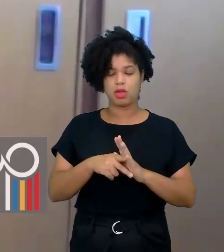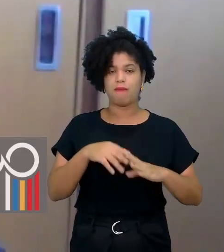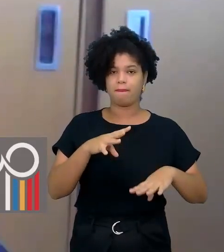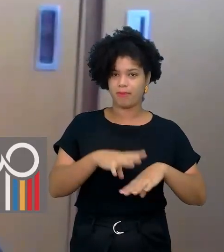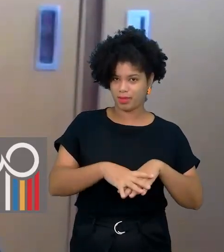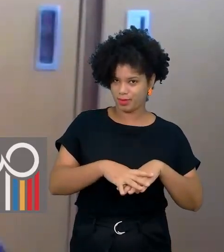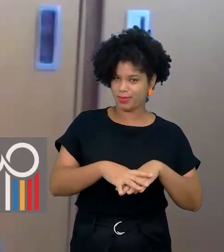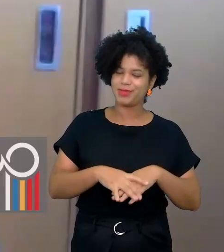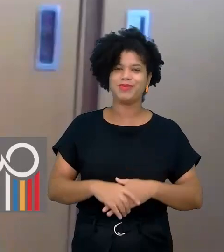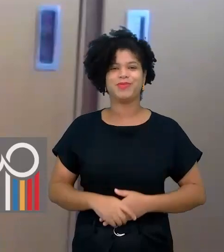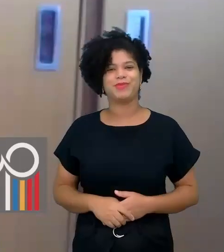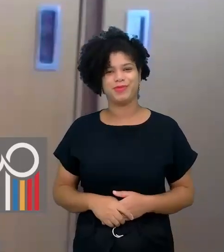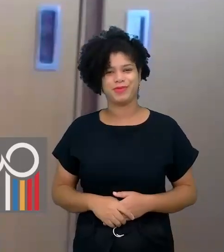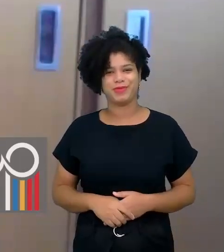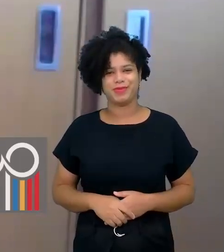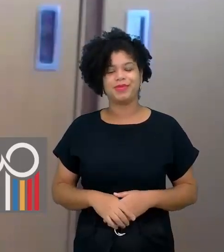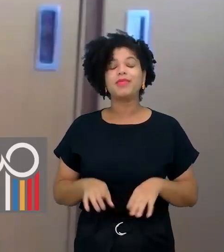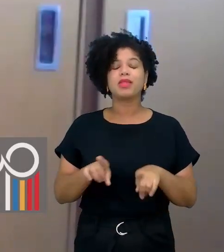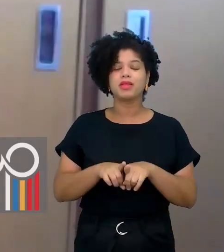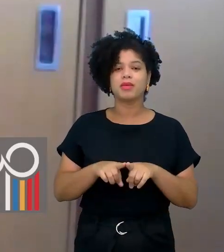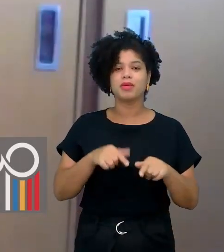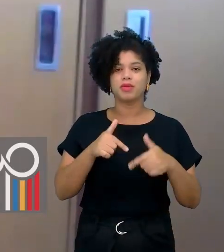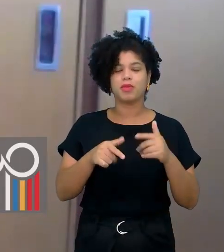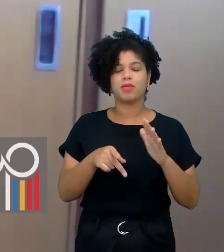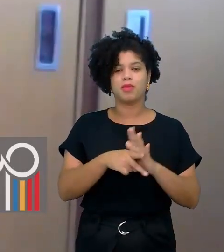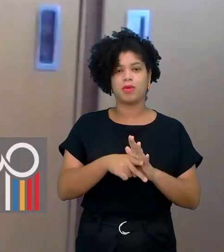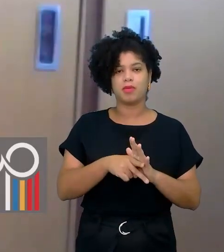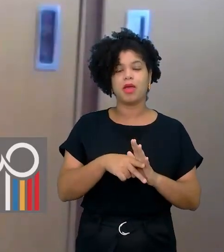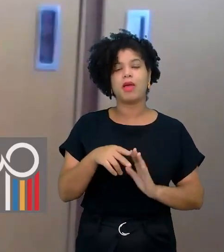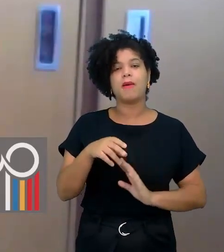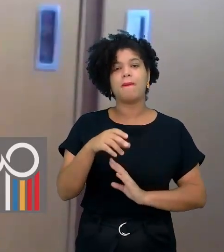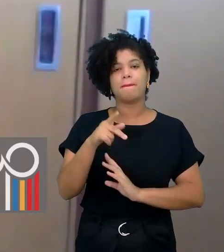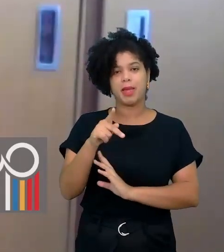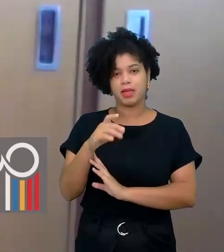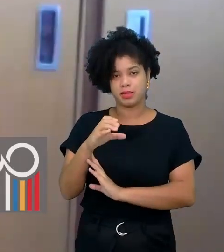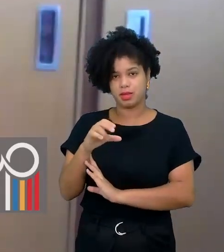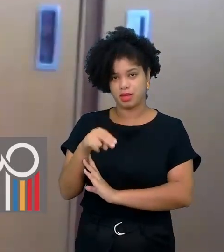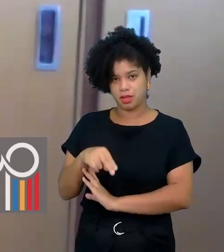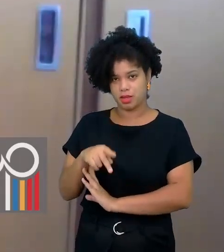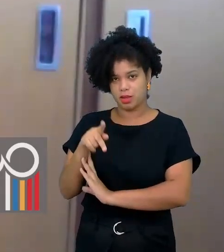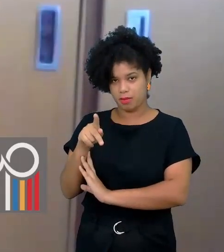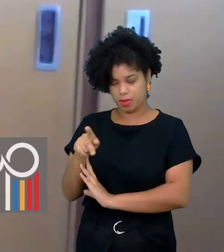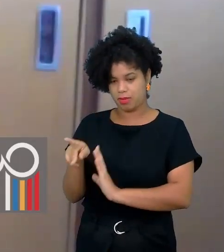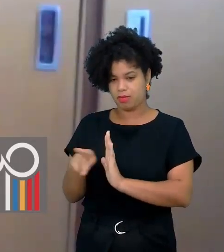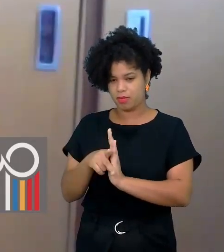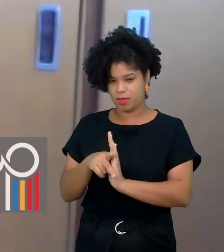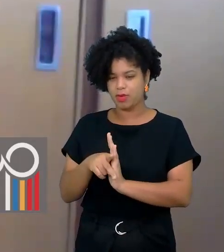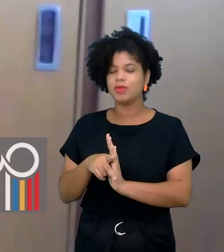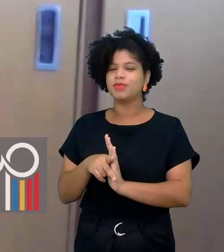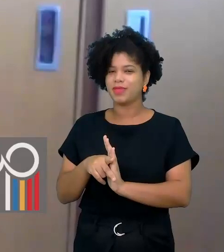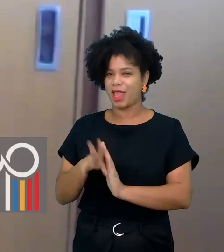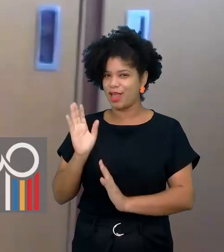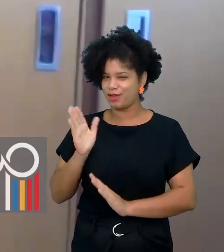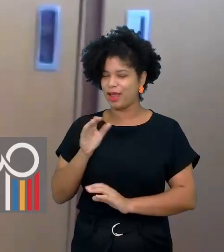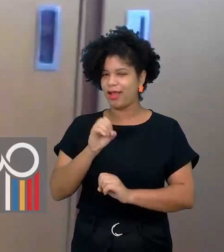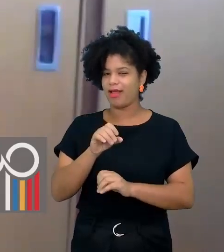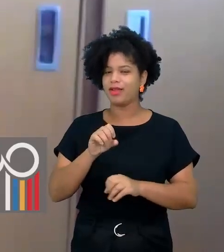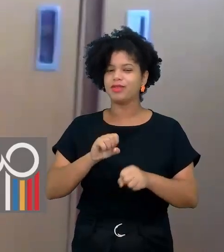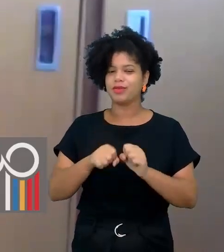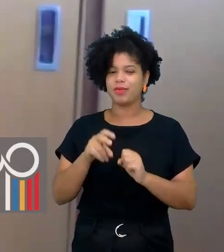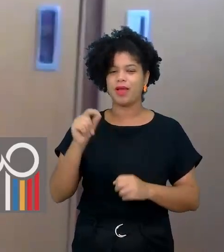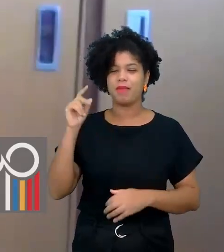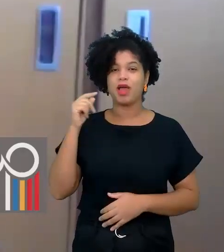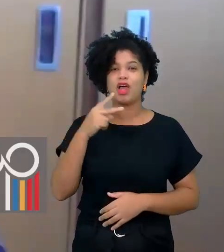matemática, e também atuo como PCNP da Diretoria de Ensino Centro-Oeste. Já sou formadora já há bastante tempo,